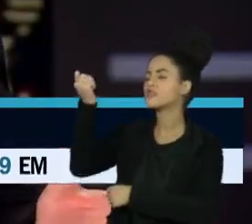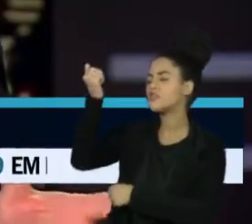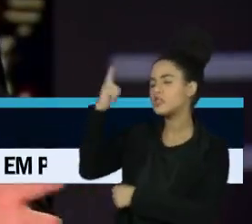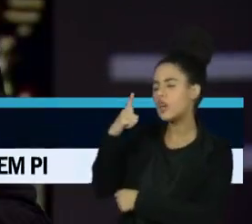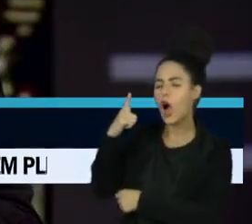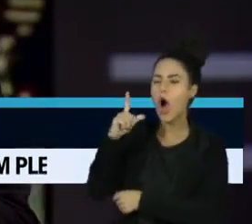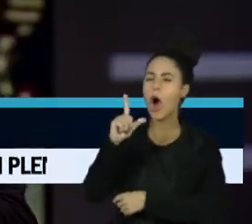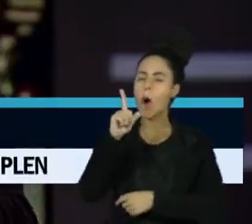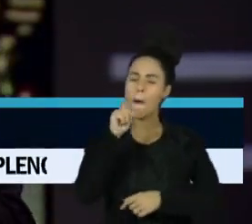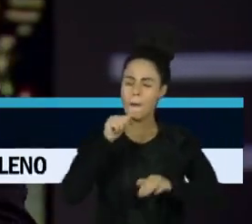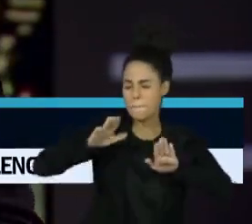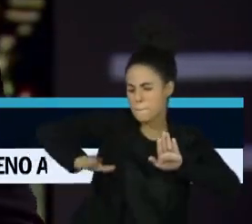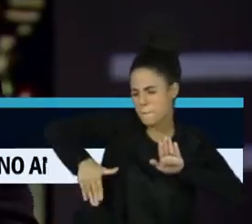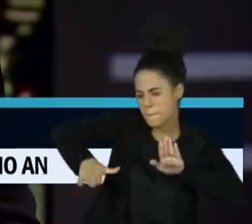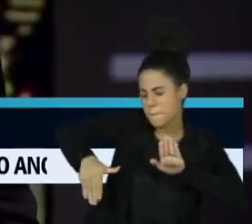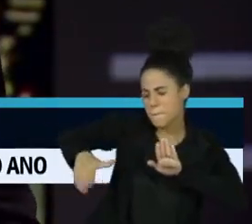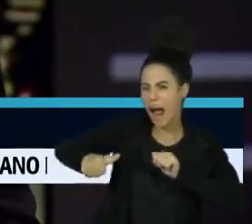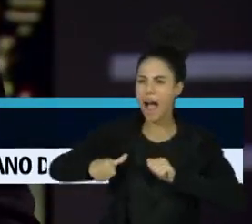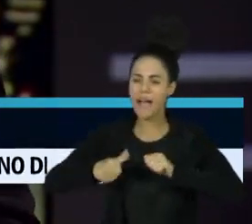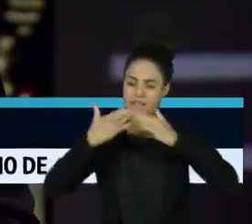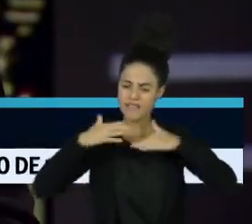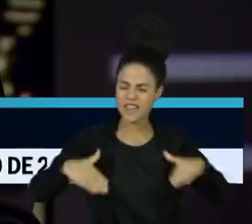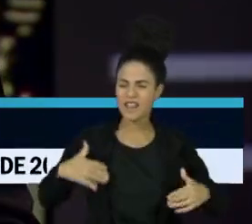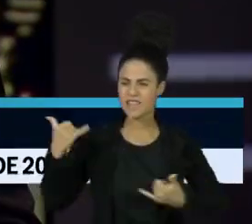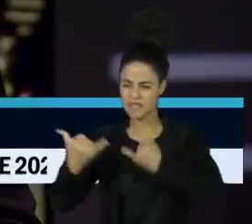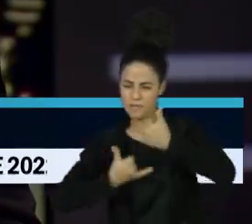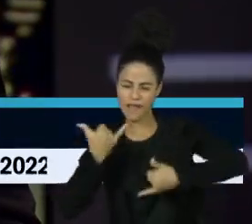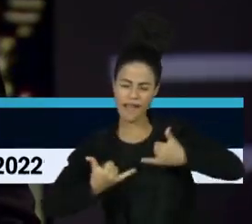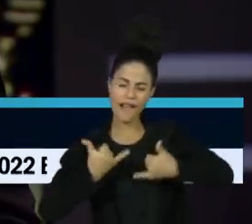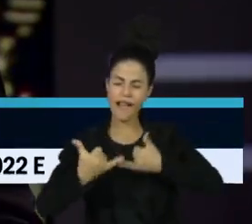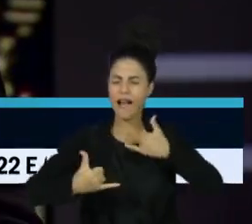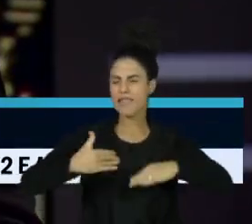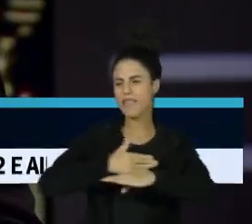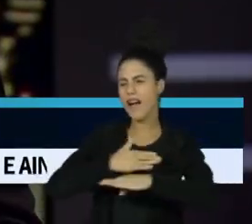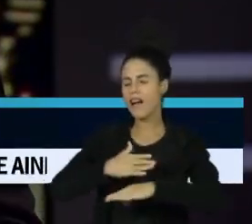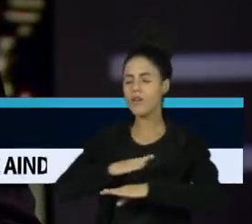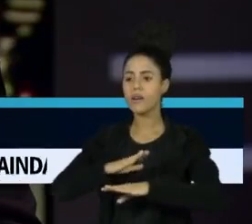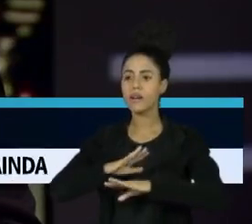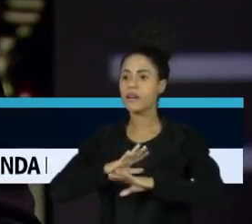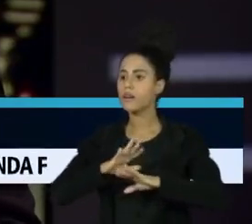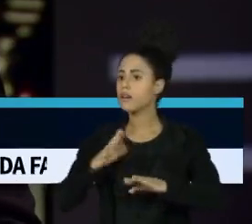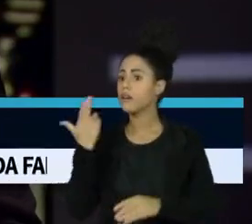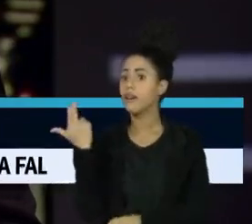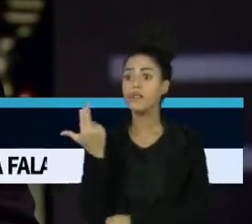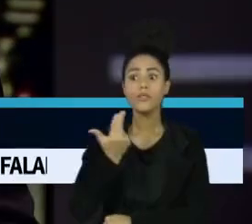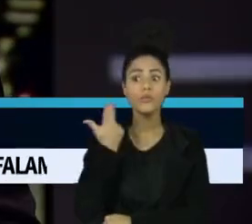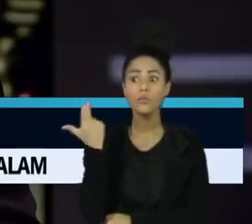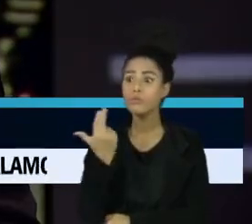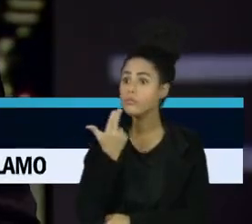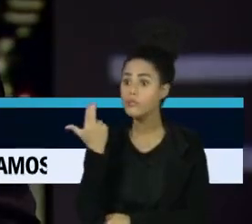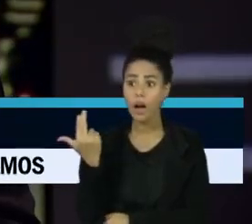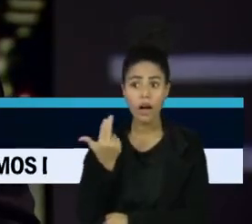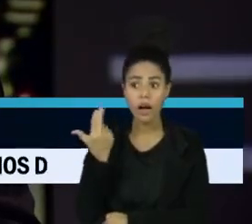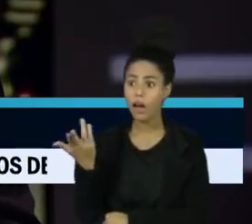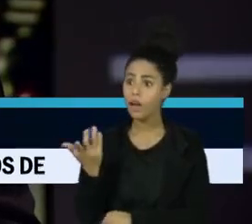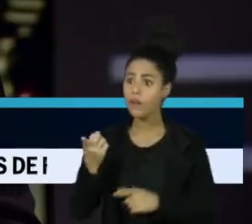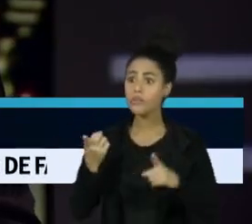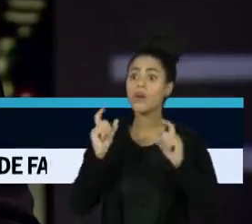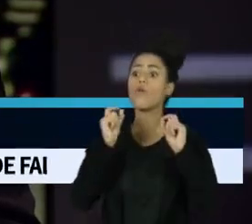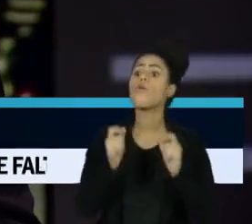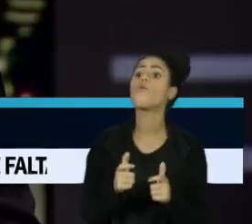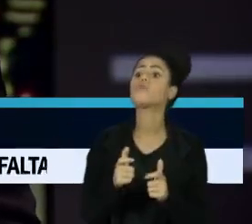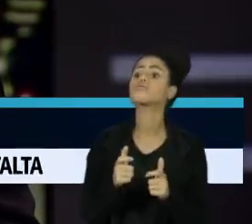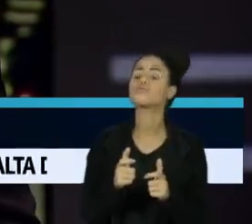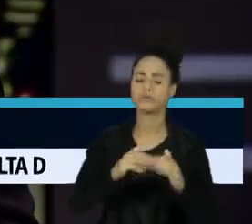praia as crianças vão brincar na rua não é isso mas situação de calor extremo aquecimento global e você ficar em casa no ar condicionado com medo de sair durante o dia